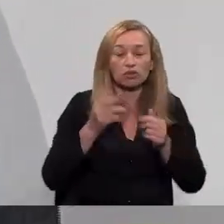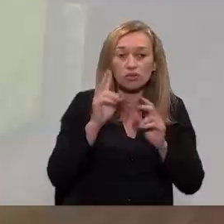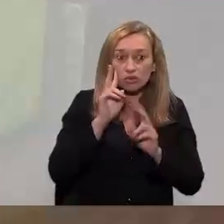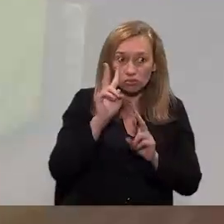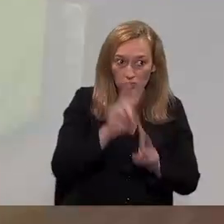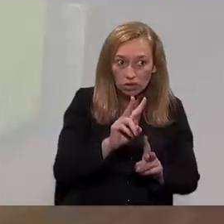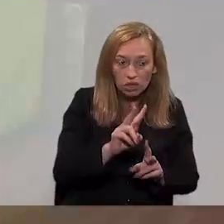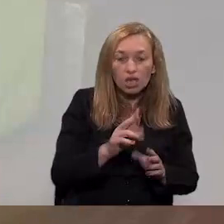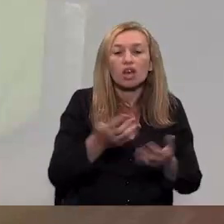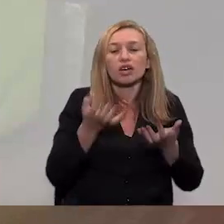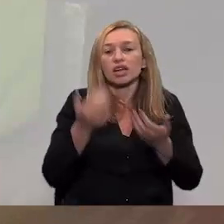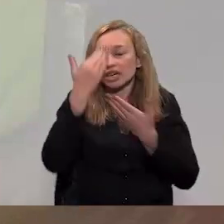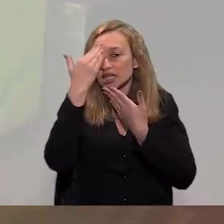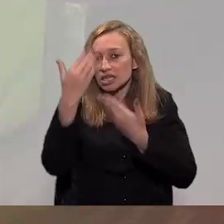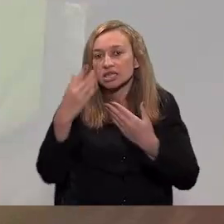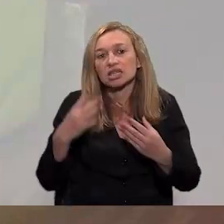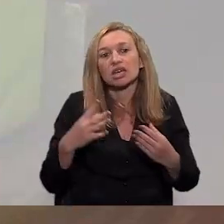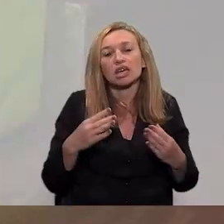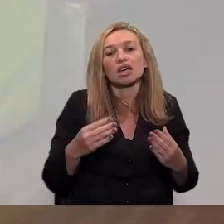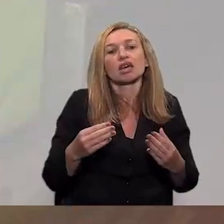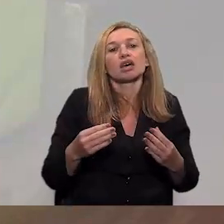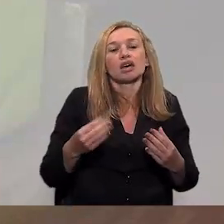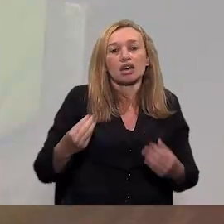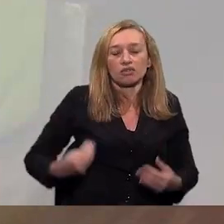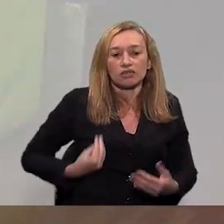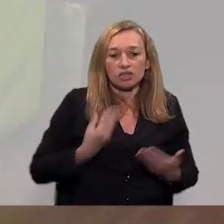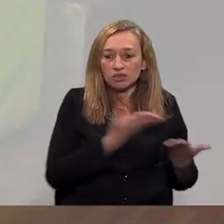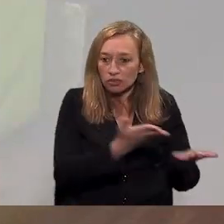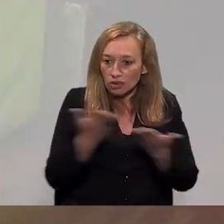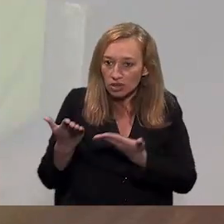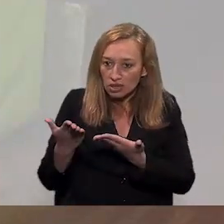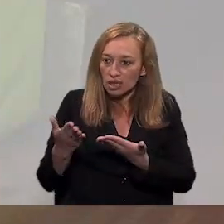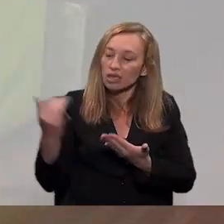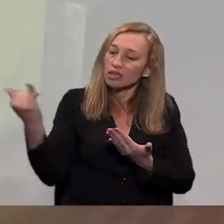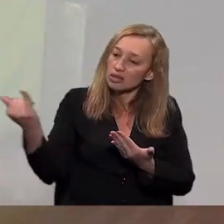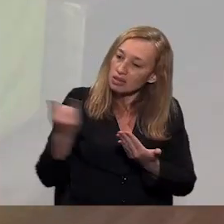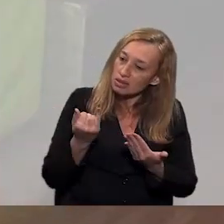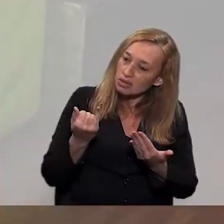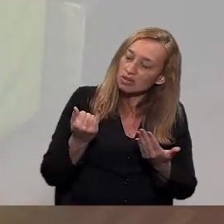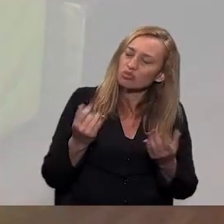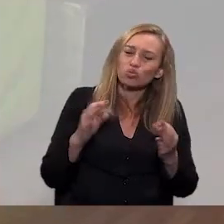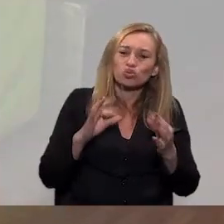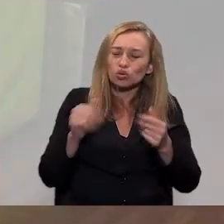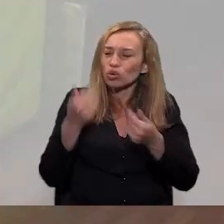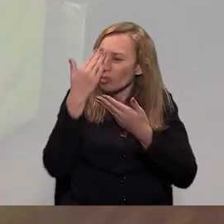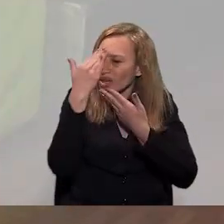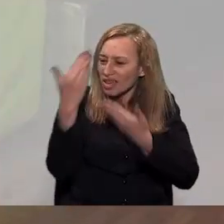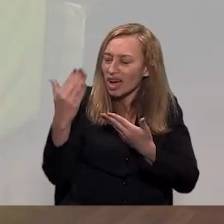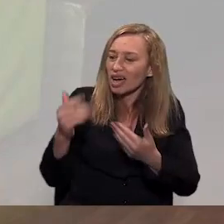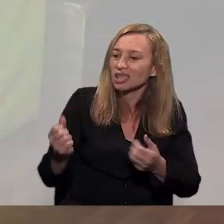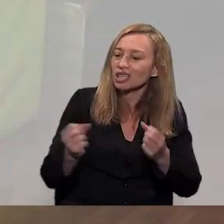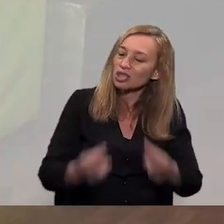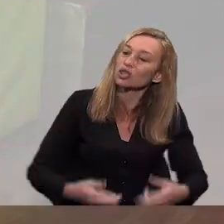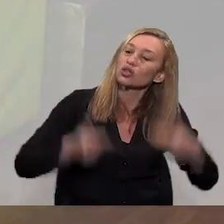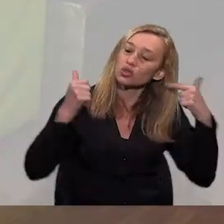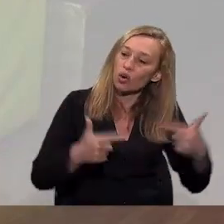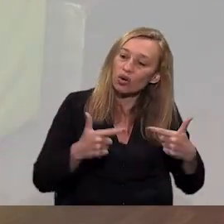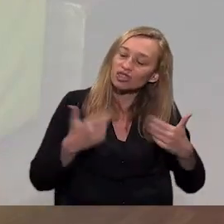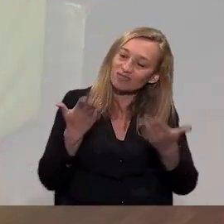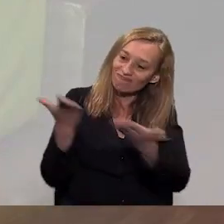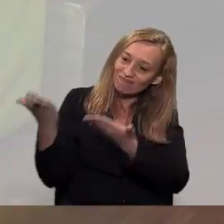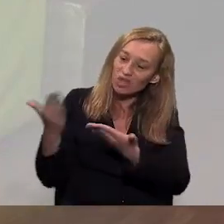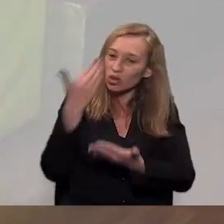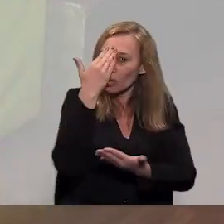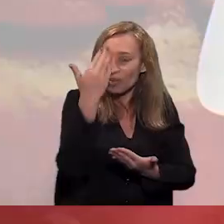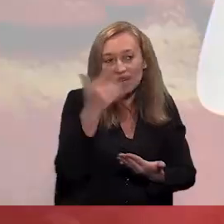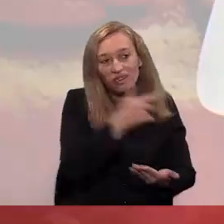tudo. Gente, fica o alerta aí. Eu queria agradecer muito a presença de vocês, o depoimento de vocês. Meninas, boa sorte aí na vida de vocês. Gente, muito obrigada, tá,